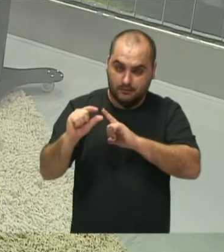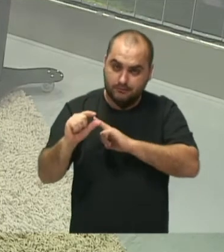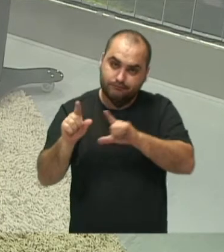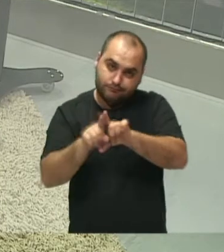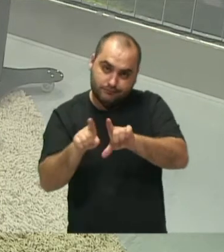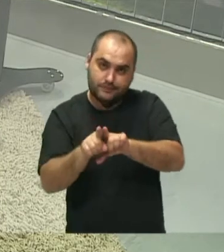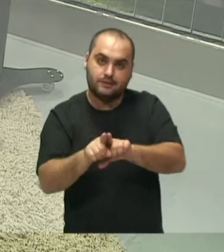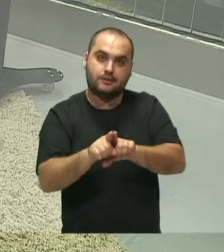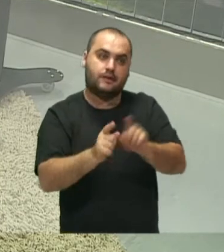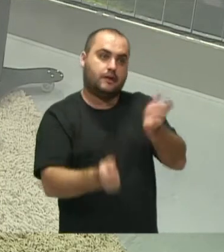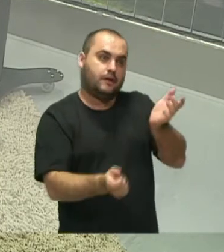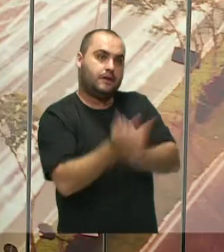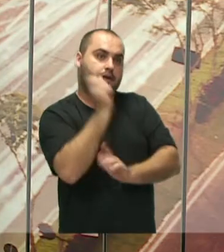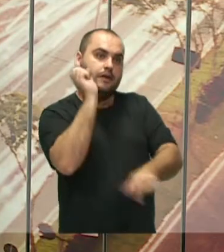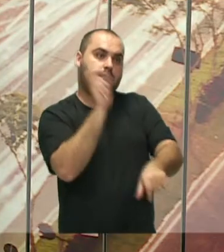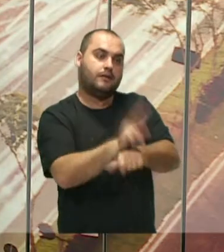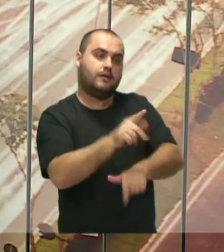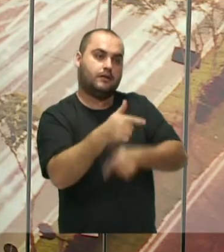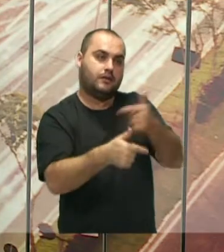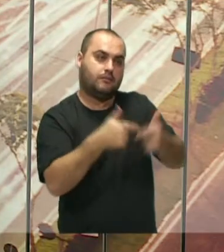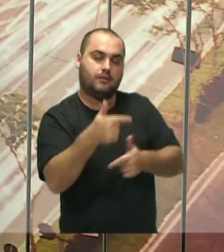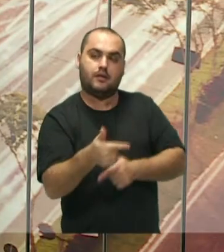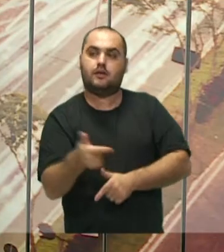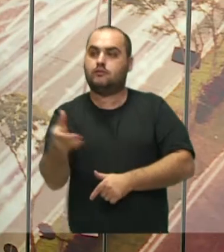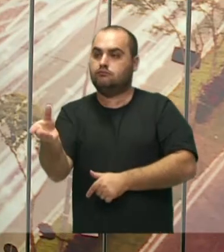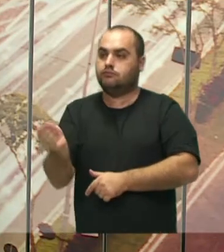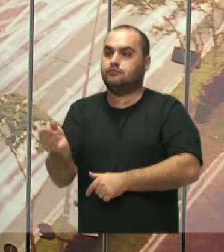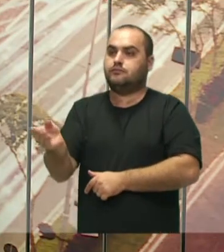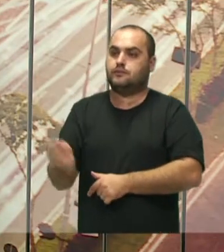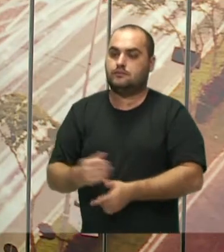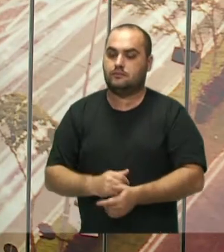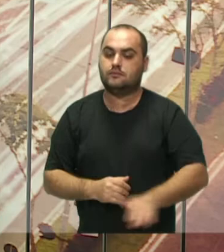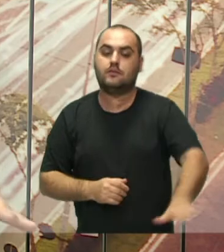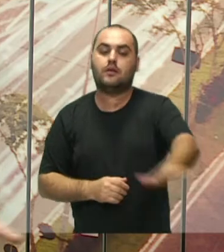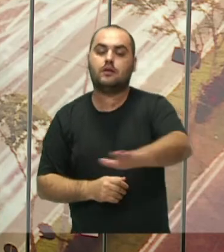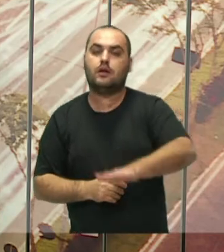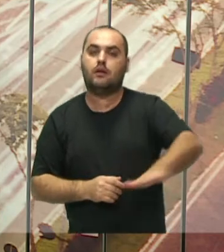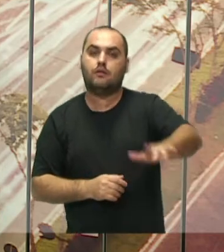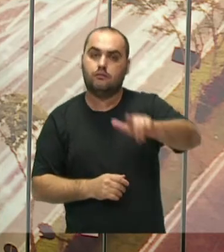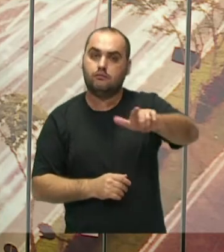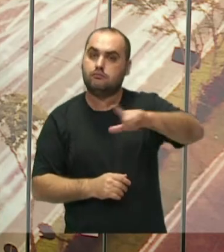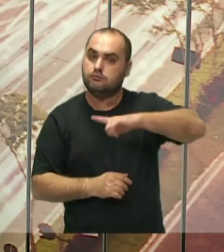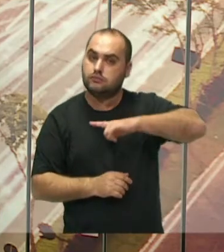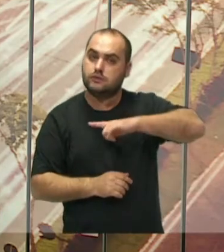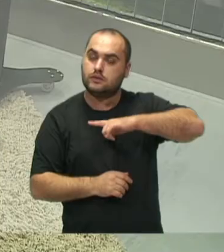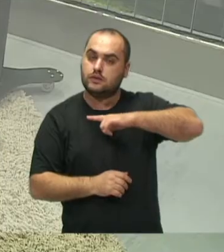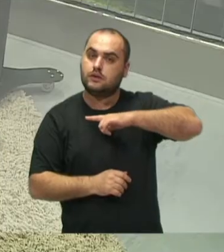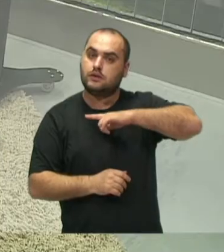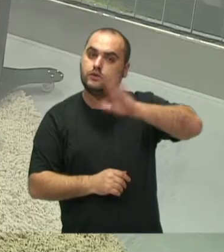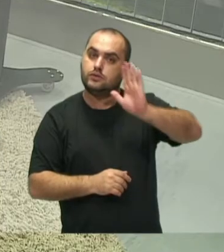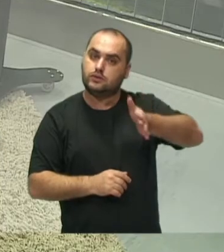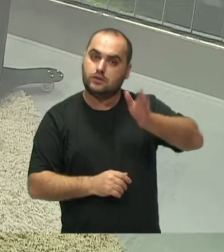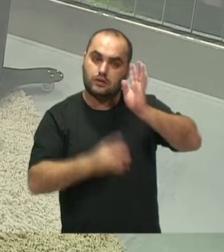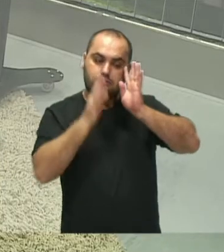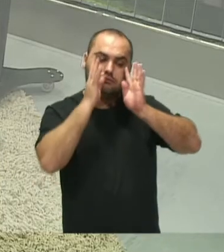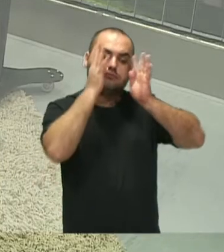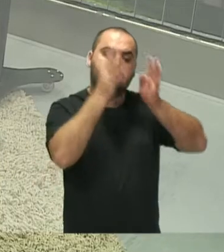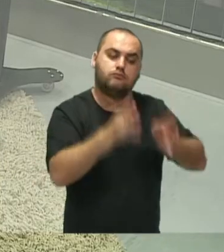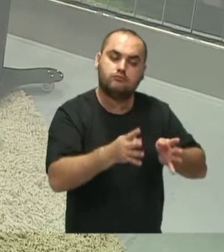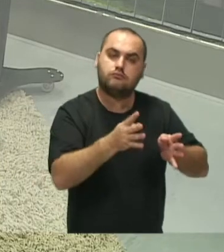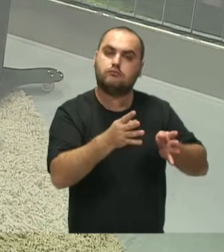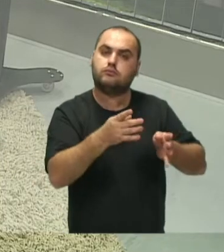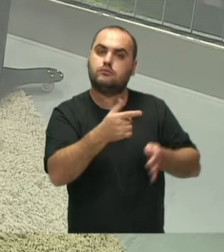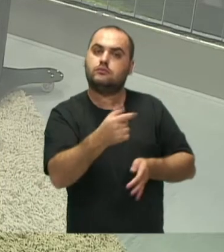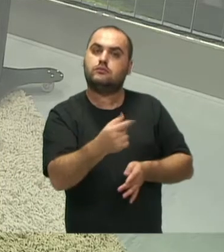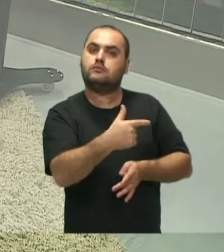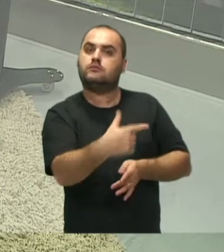emprego renda nessa área específica o senhor tem alguma iniciativa e no seu planejamento para a partir de